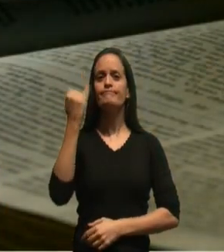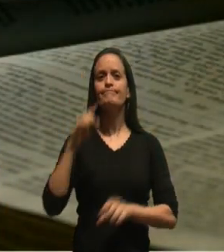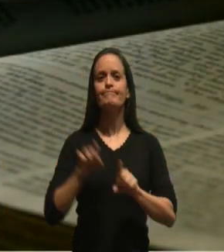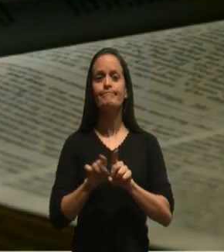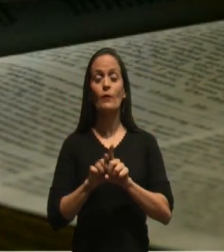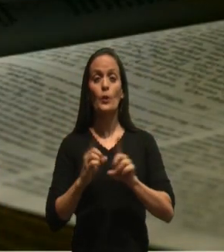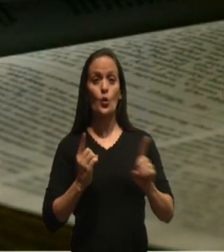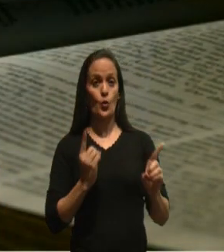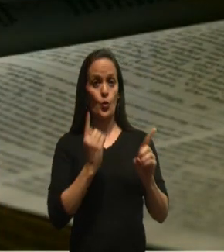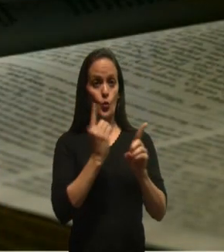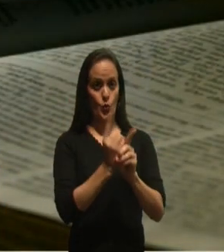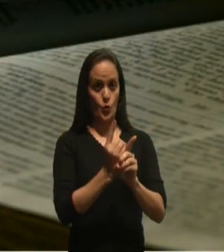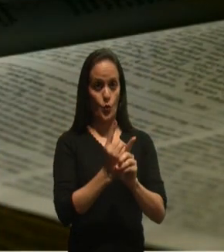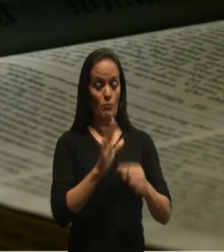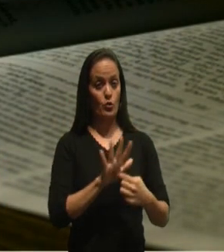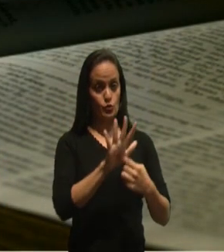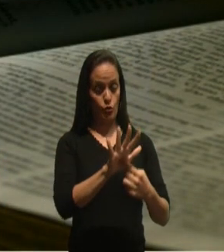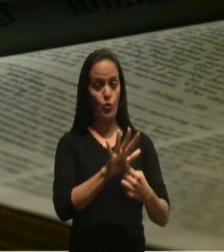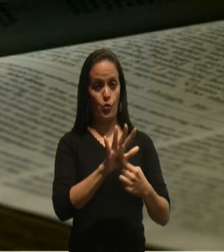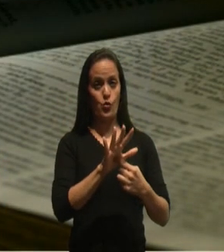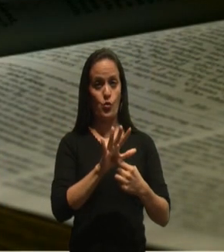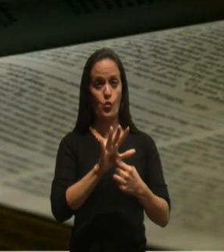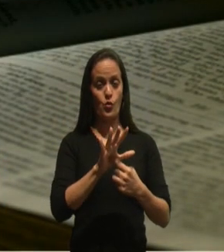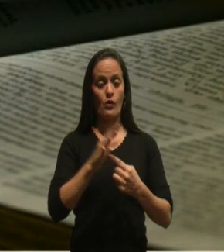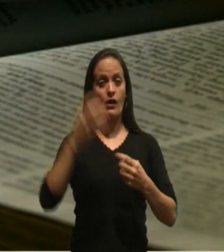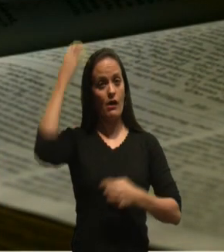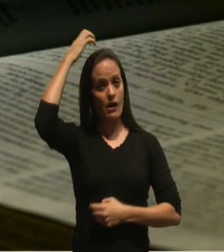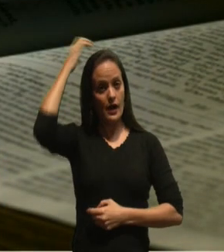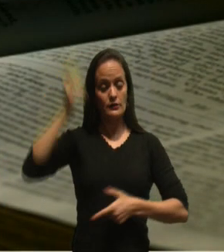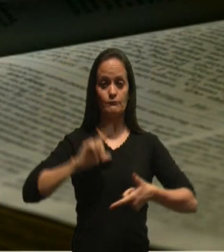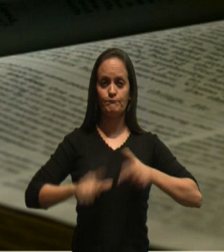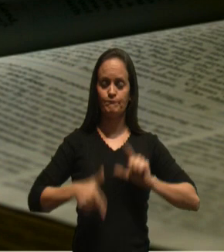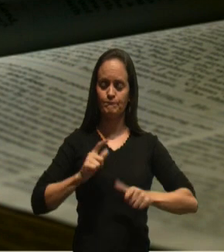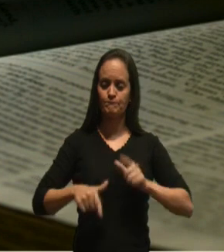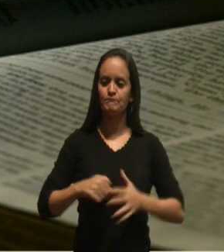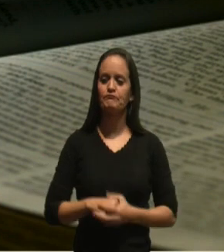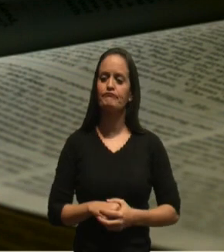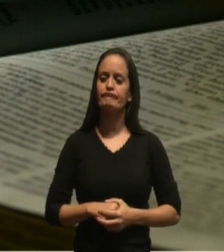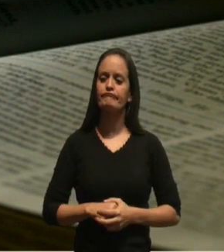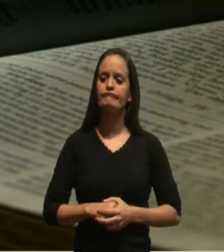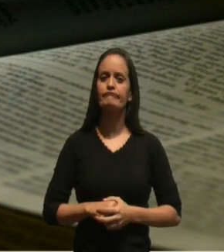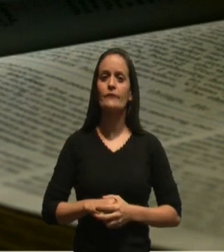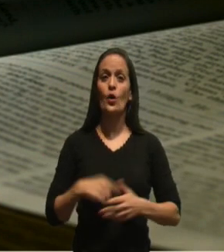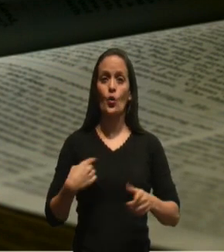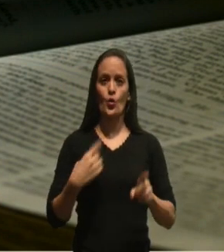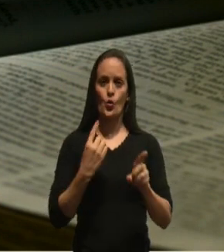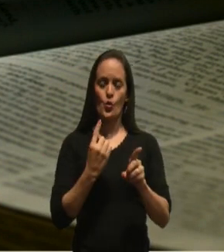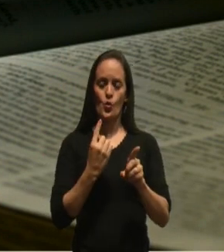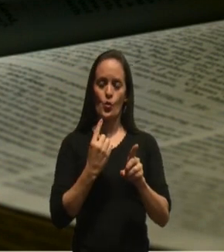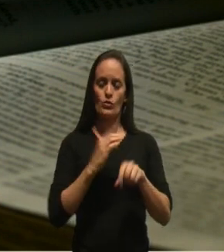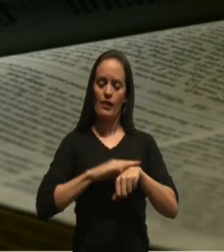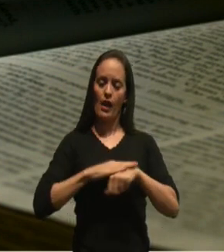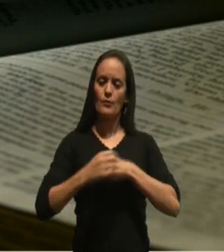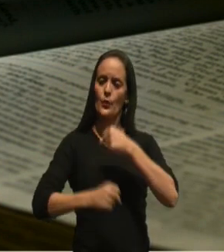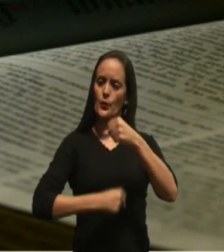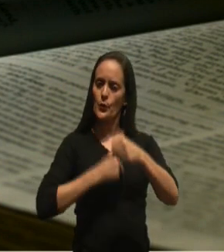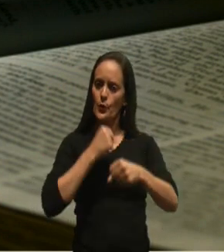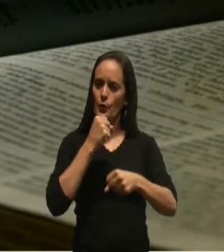Acabe. E Acabe, ao fim de alguns anos, e ao cabo de alguns